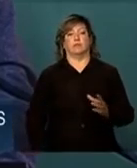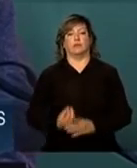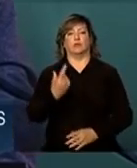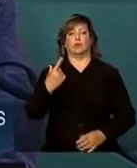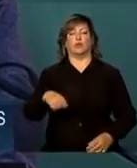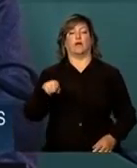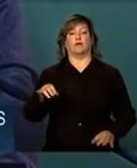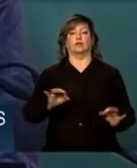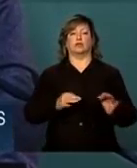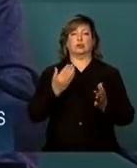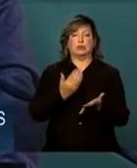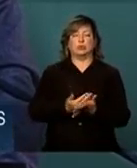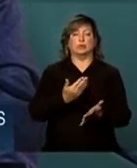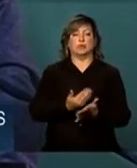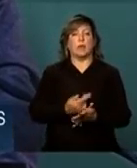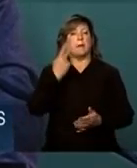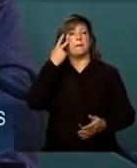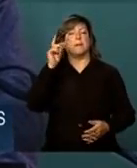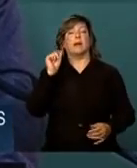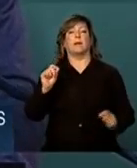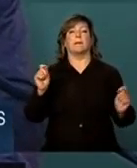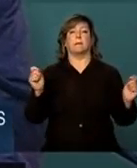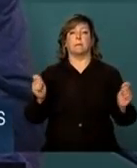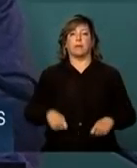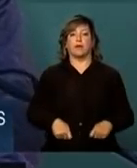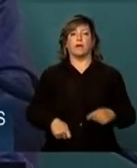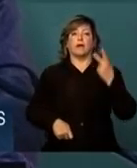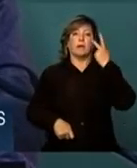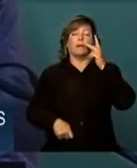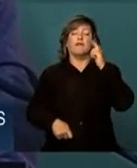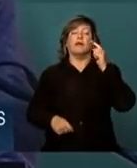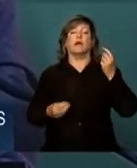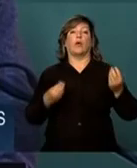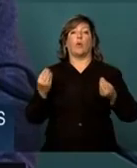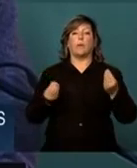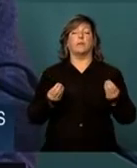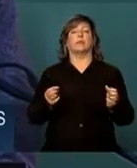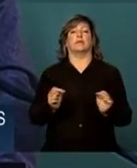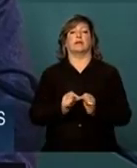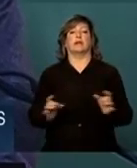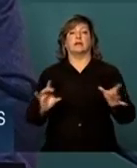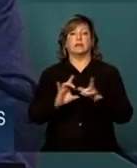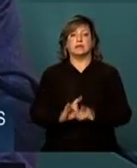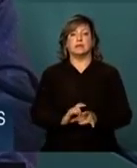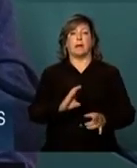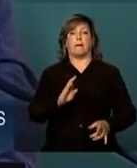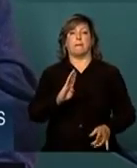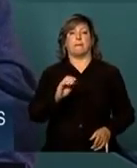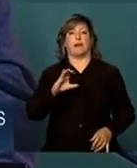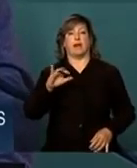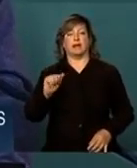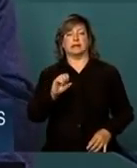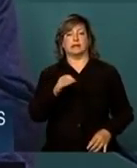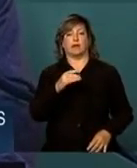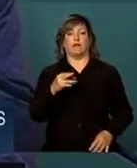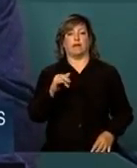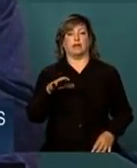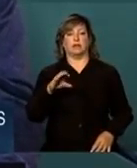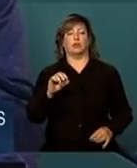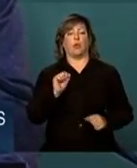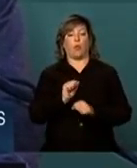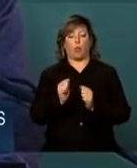esse estudo para poder possibilitar, viabilizar a integração da Bacia do São Francisco com a área mais seca